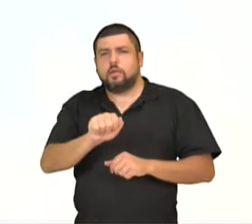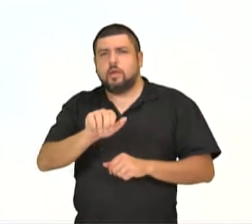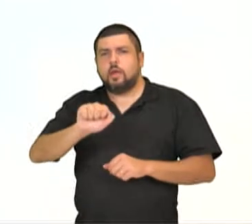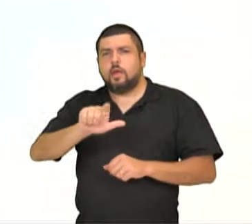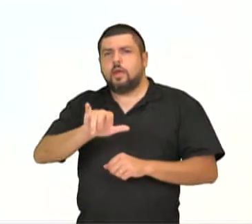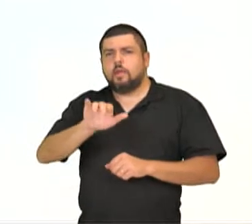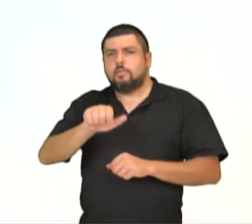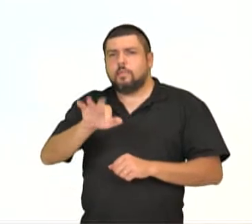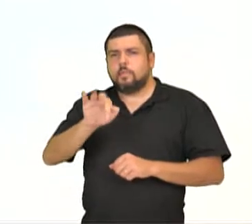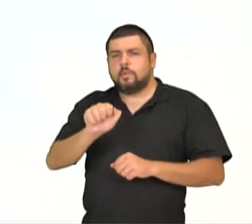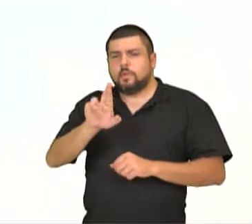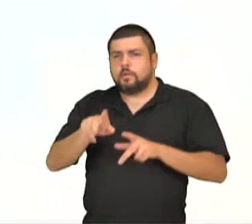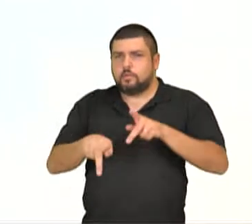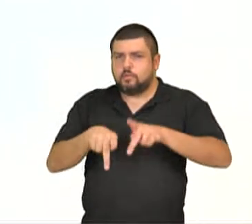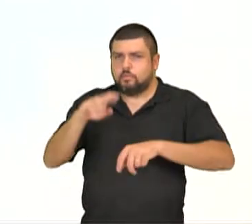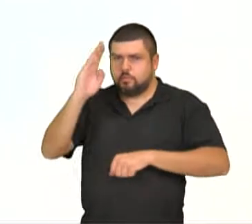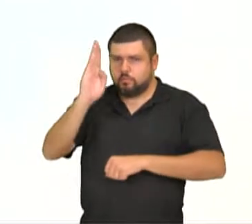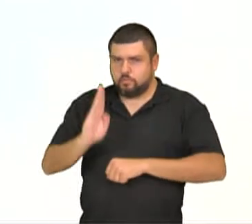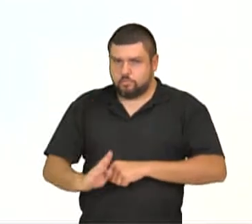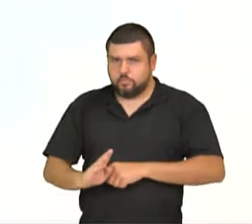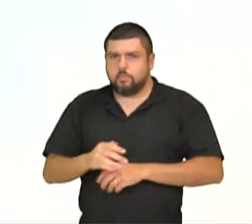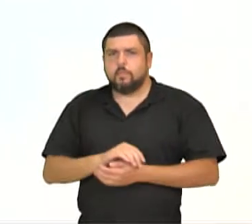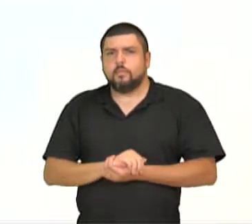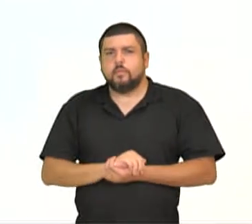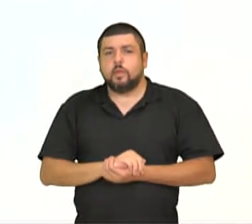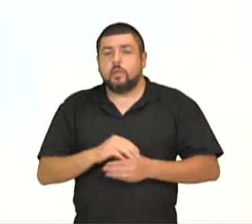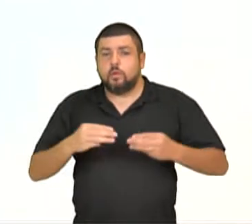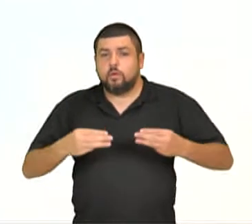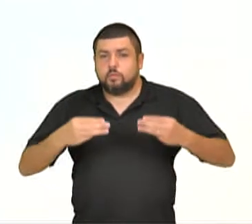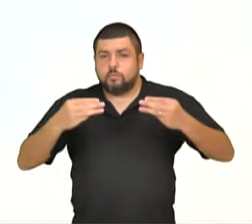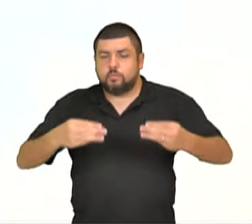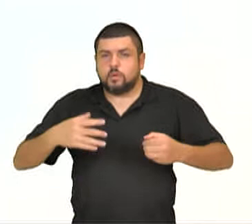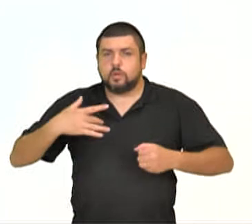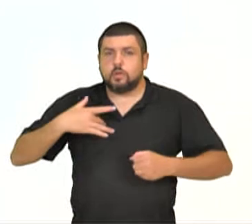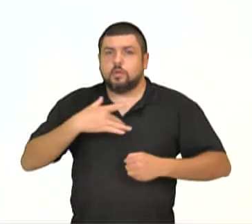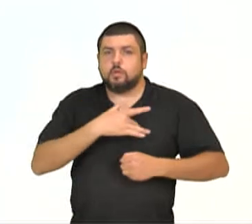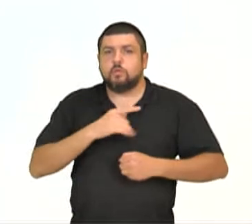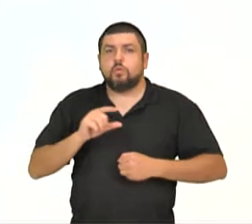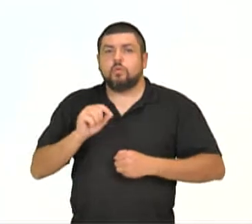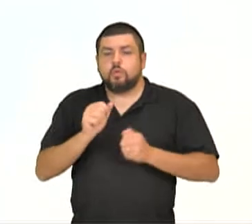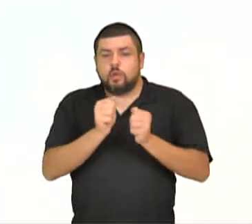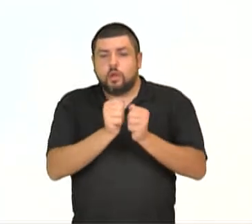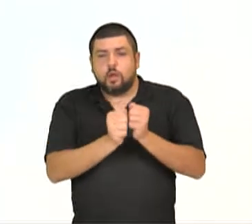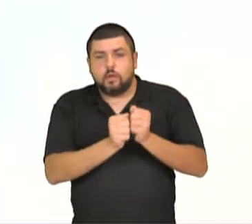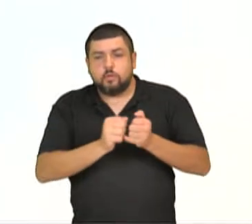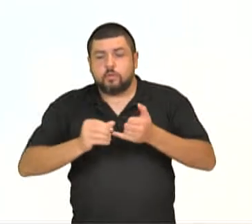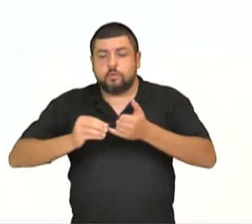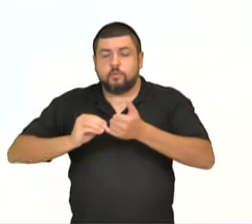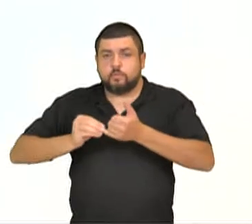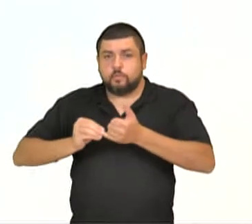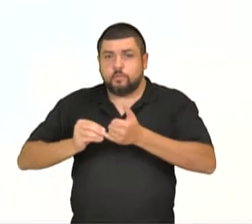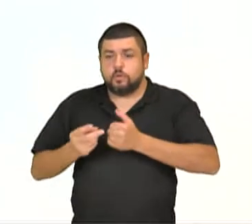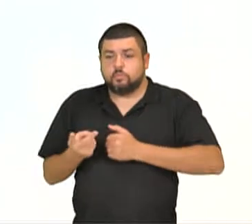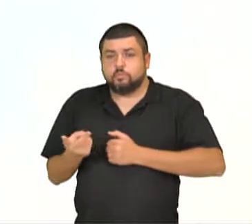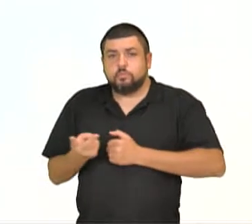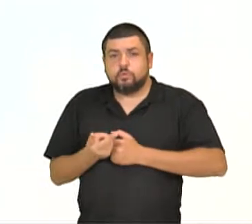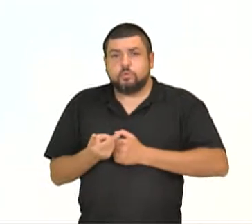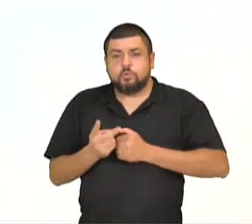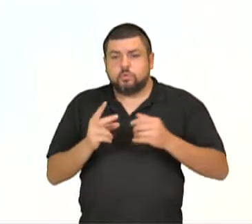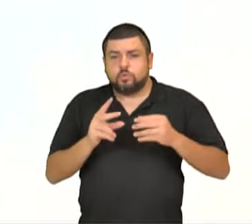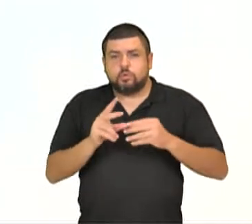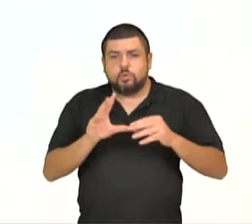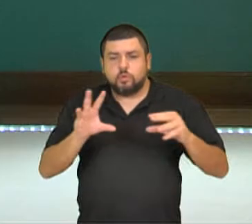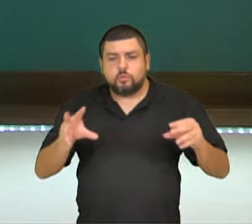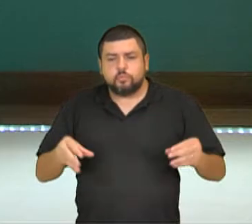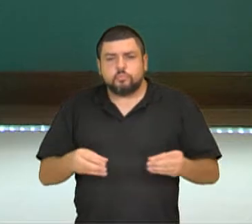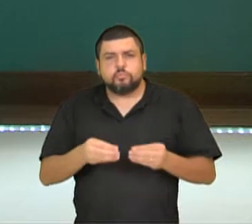Saúde, o arroz e feijão são alimentos de origem vegetal que se complementam sob o ponto